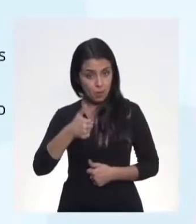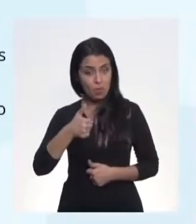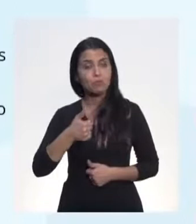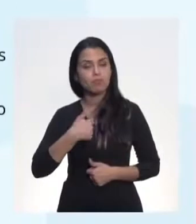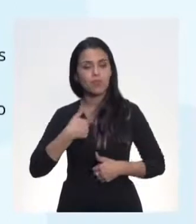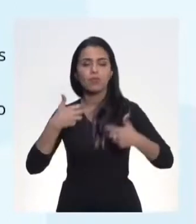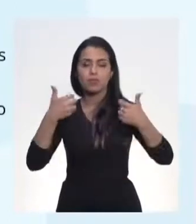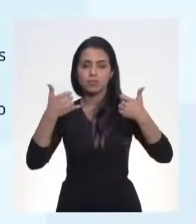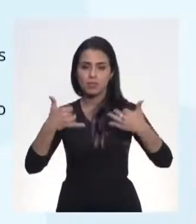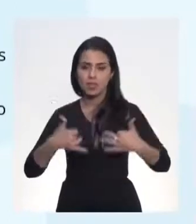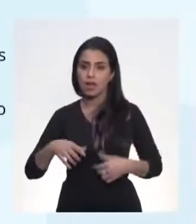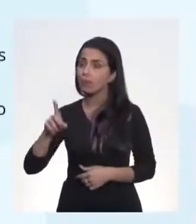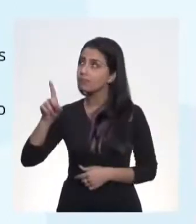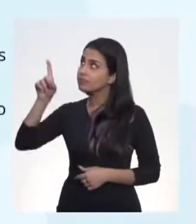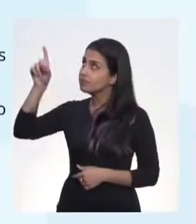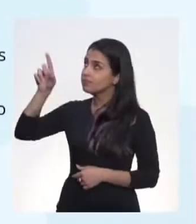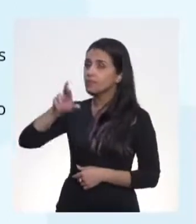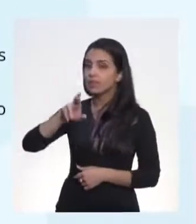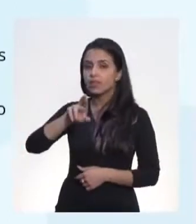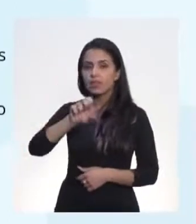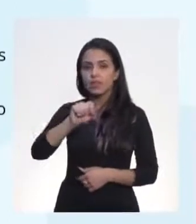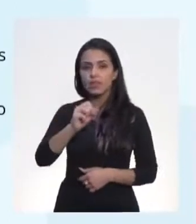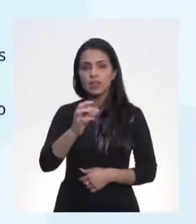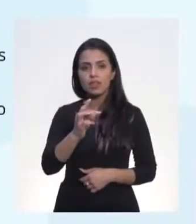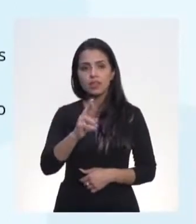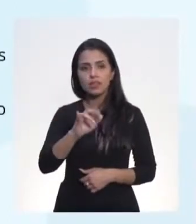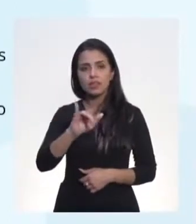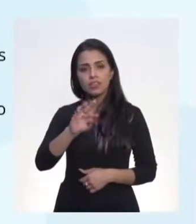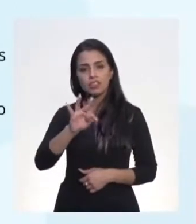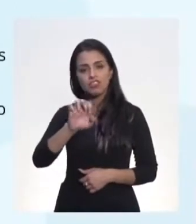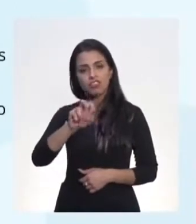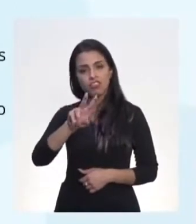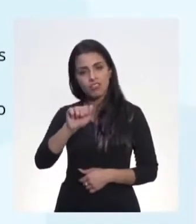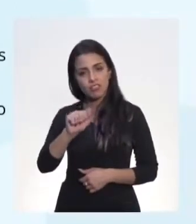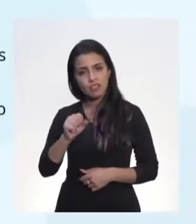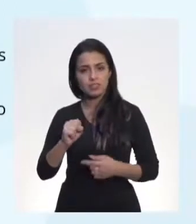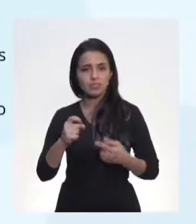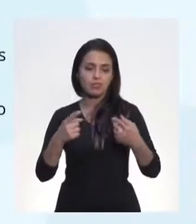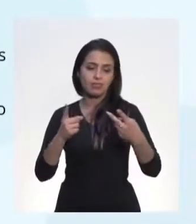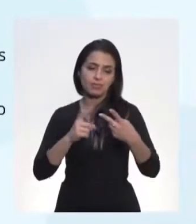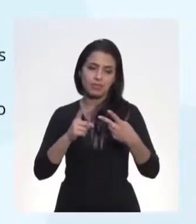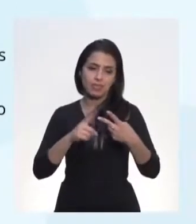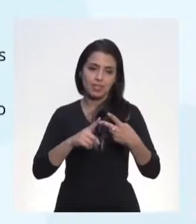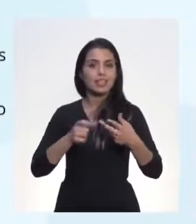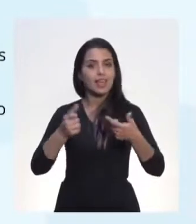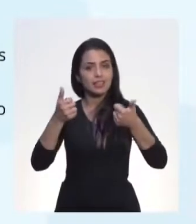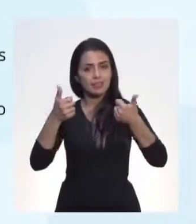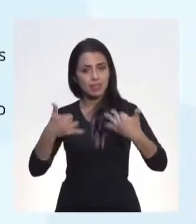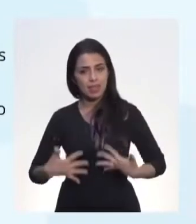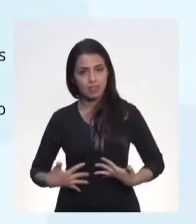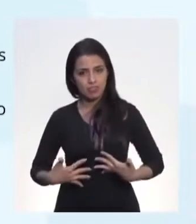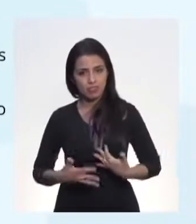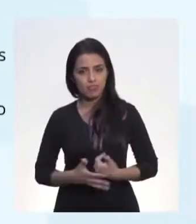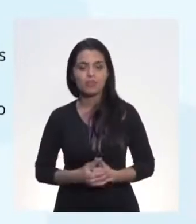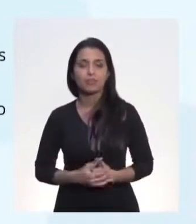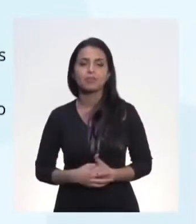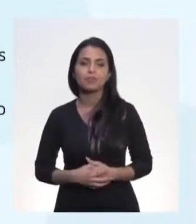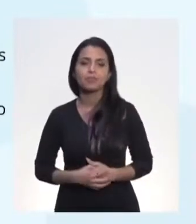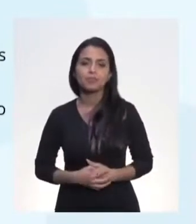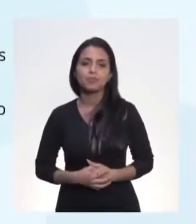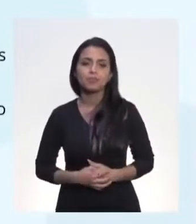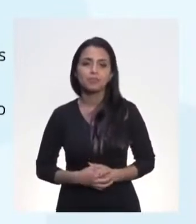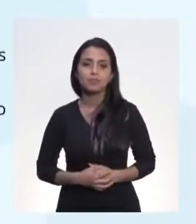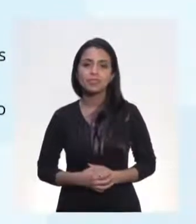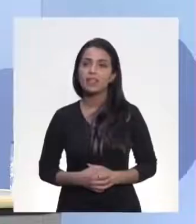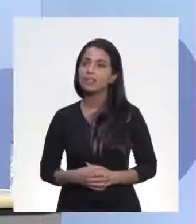as restritivas e vou explicar as explicativas. Ó, ficou redundante, mas a Andréia já está colocando aqui na lousa, né, Deia? Ela